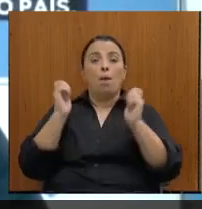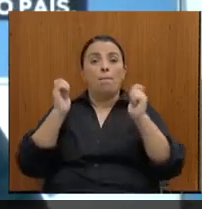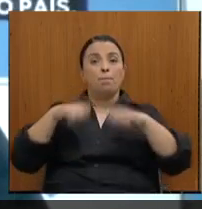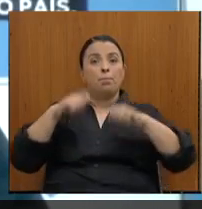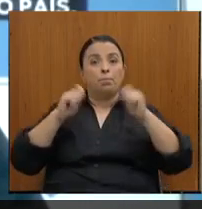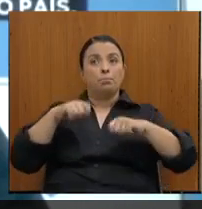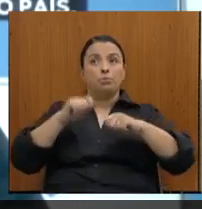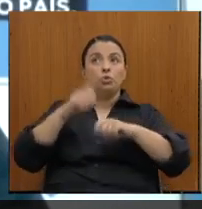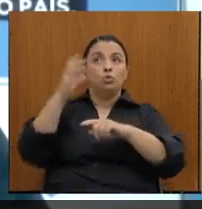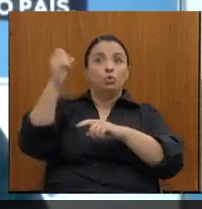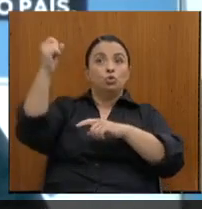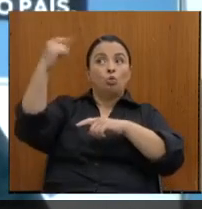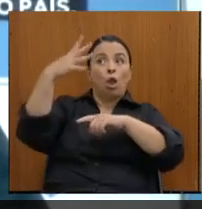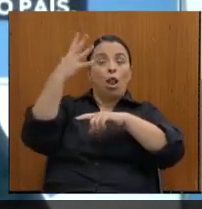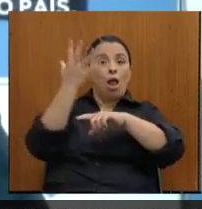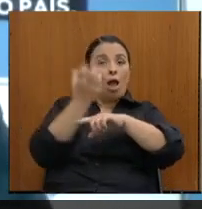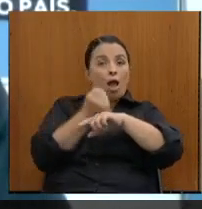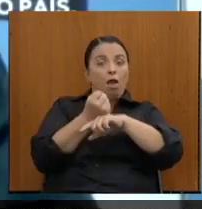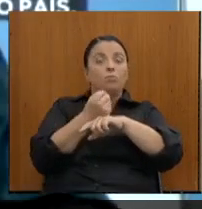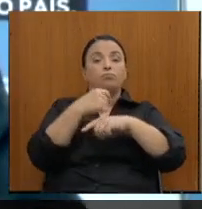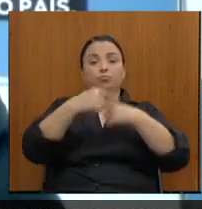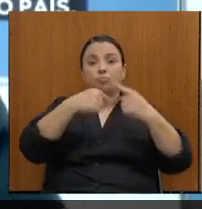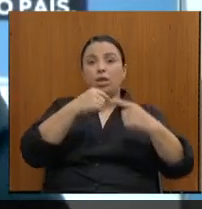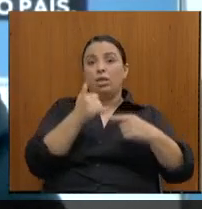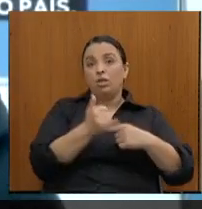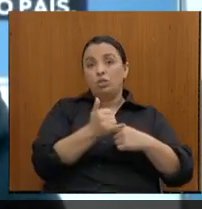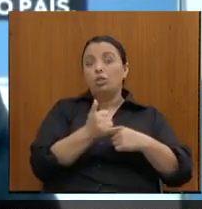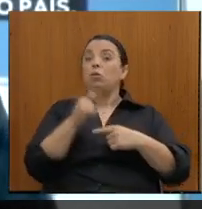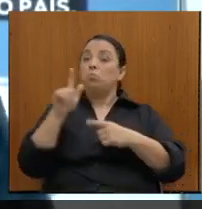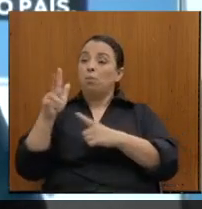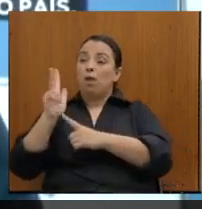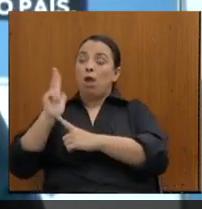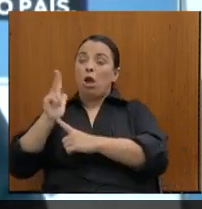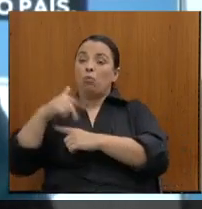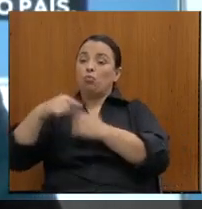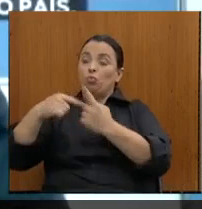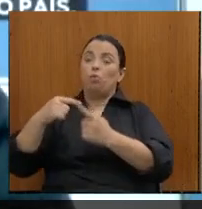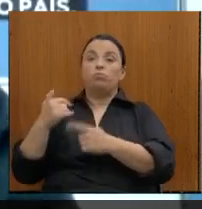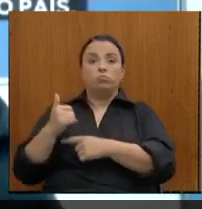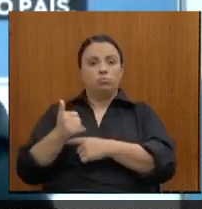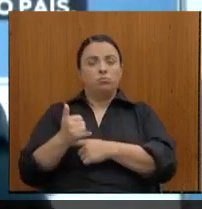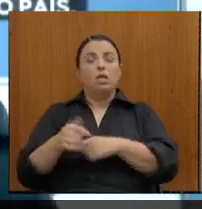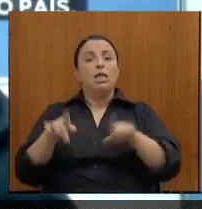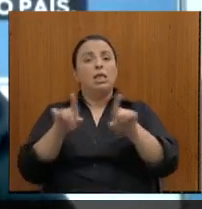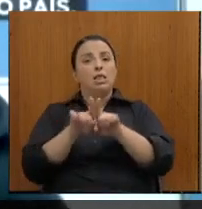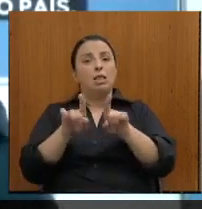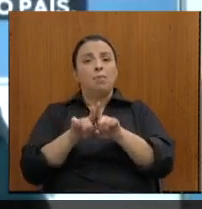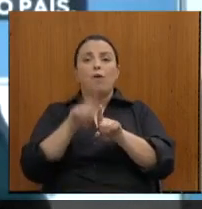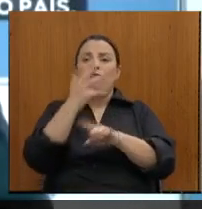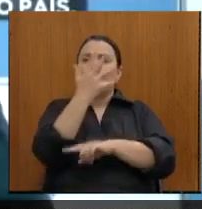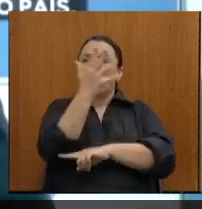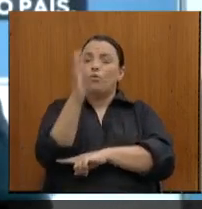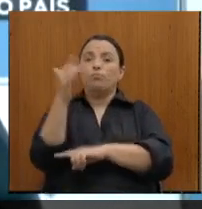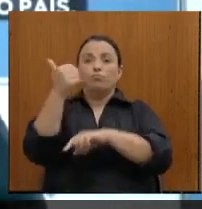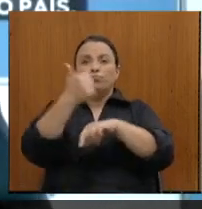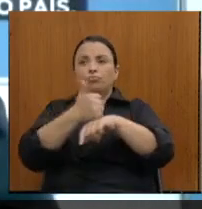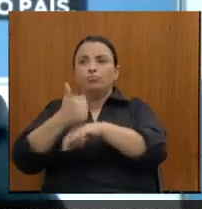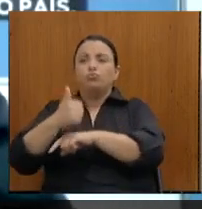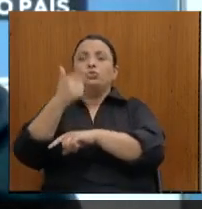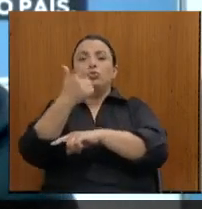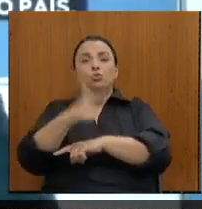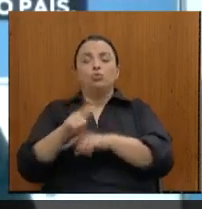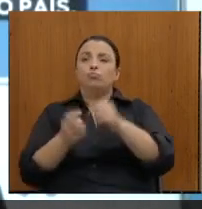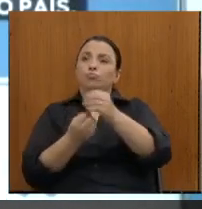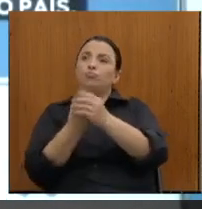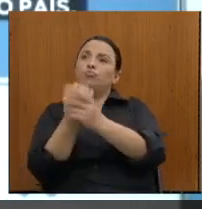o nosso estado tem além dos grandes reflorestamentos ou seja o nosso estado tem uma vocação natural para